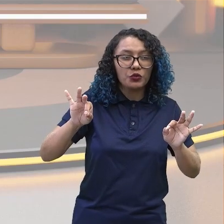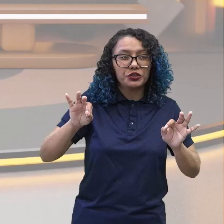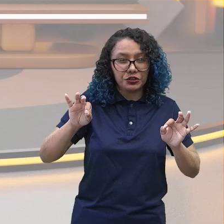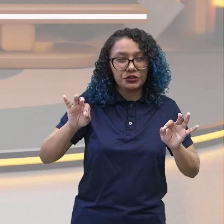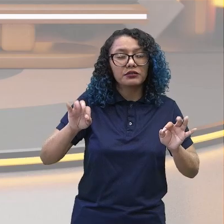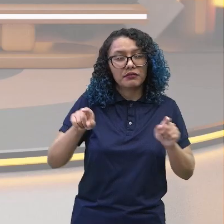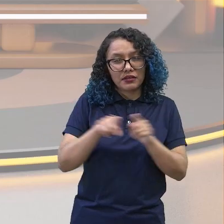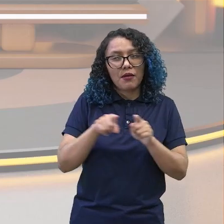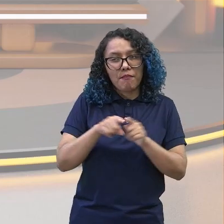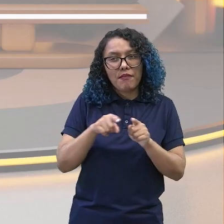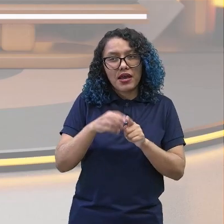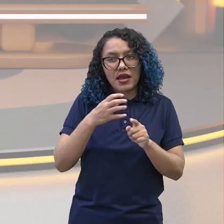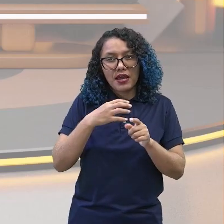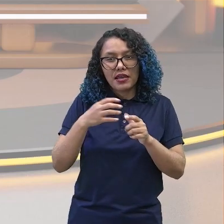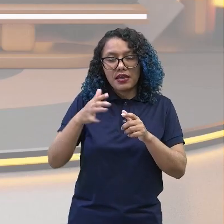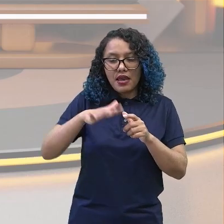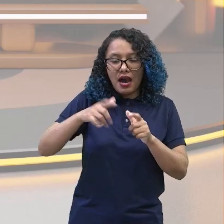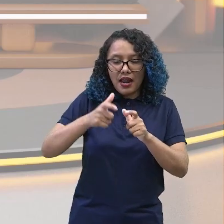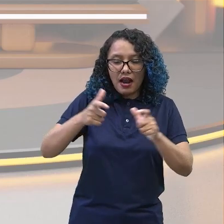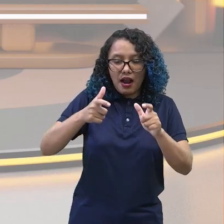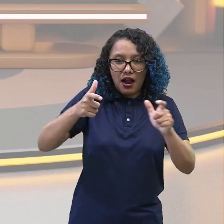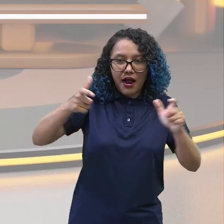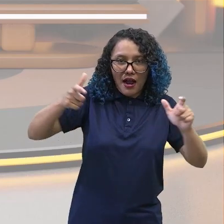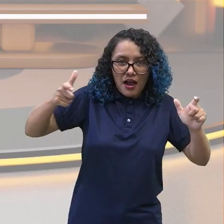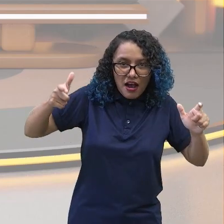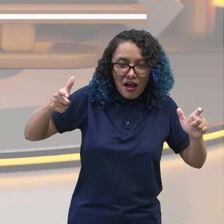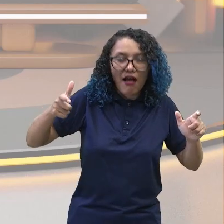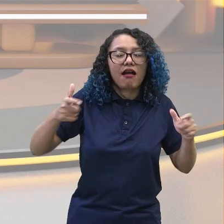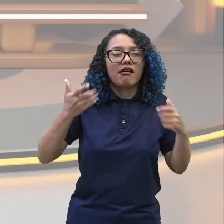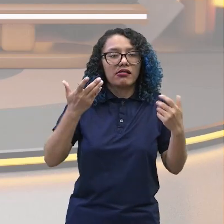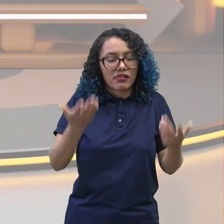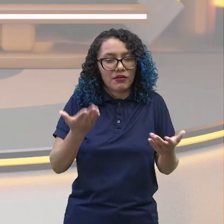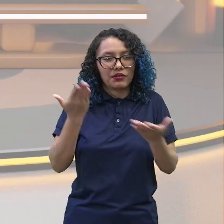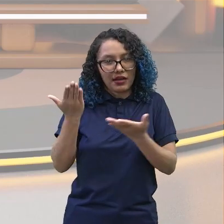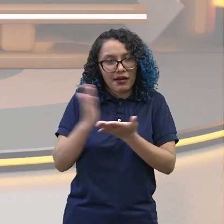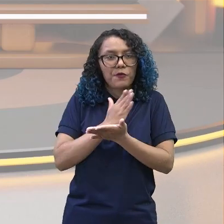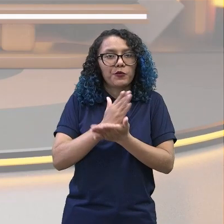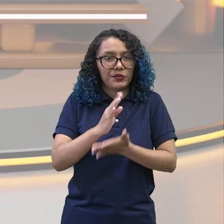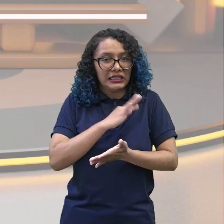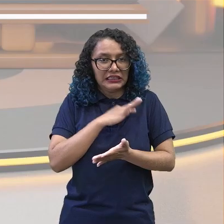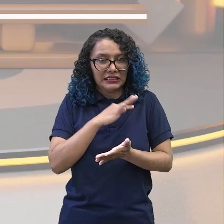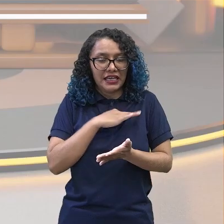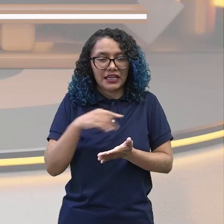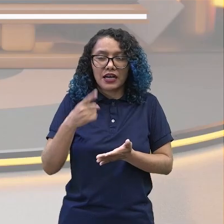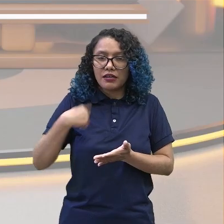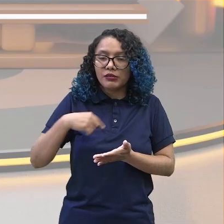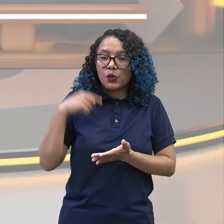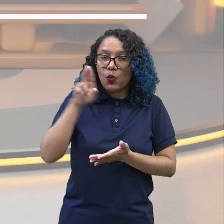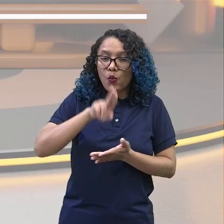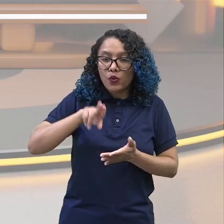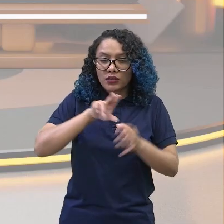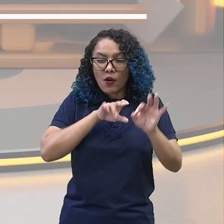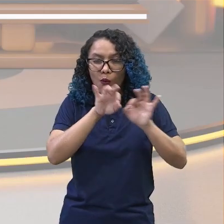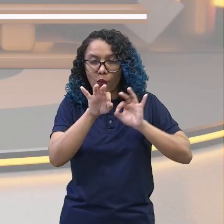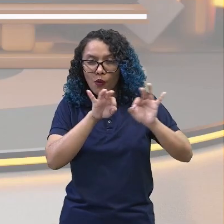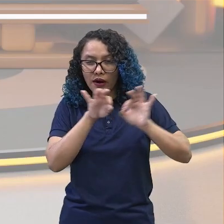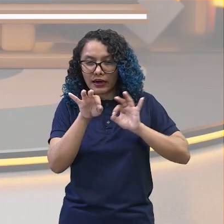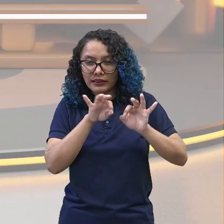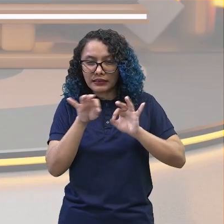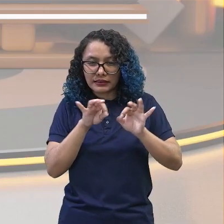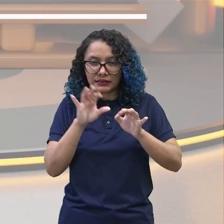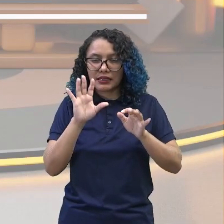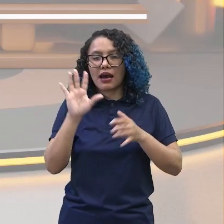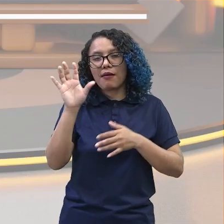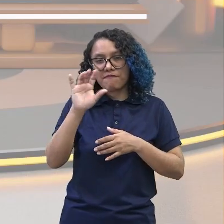distanciando também do meu ponto de tangência. Então, essas são as técnicas que nós utilizamos para elaborar os